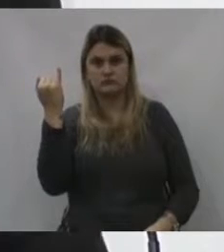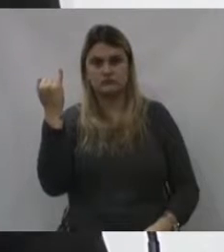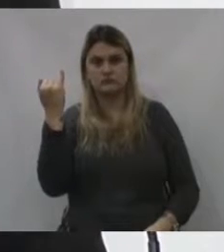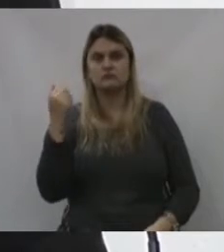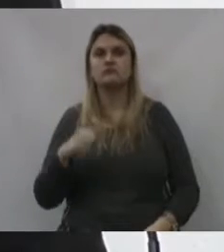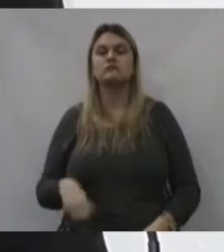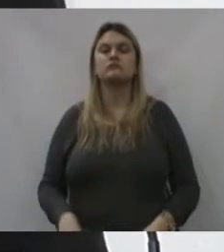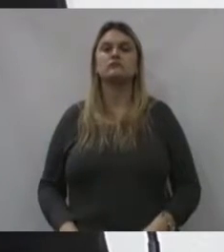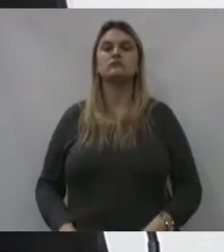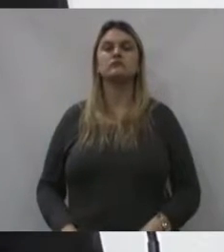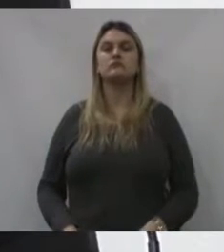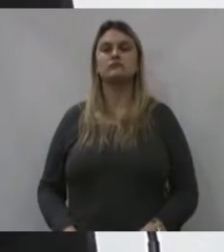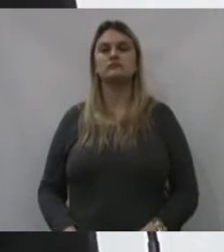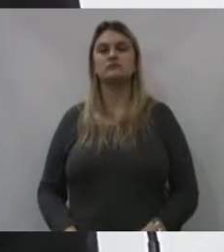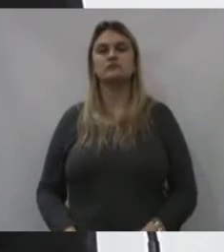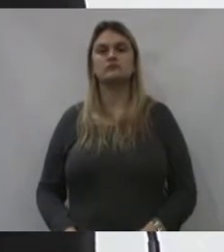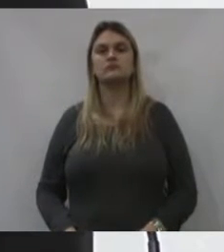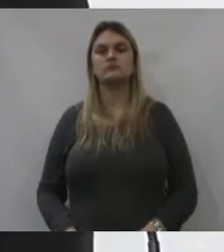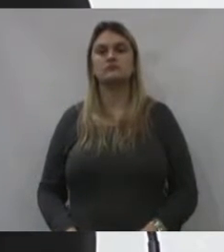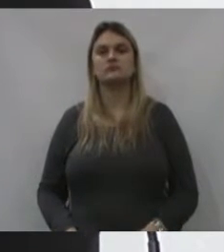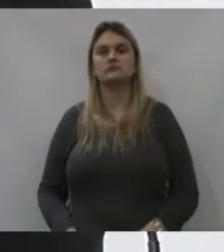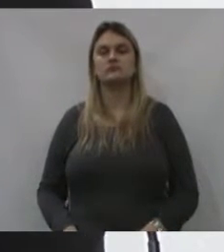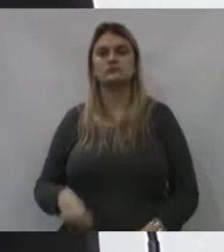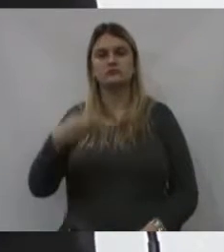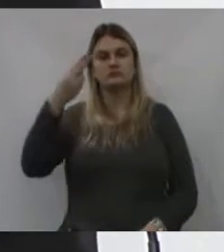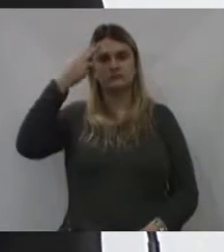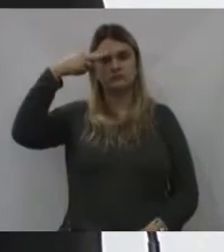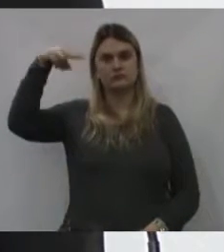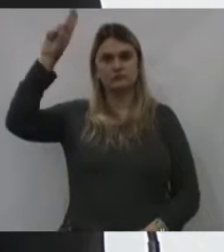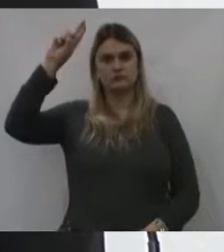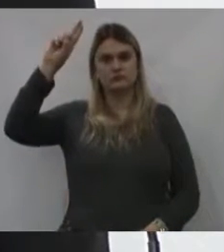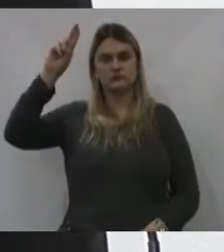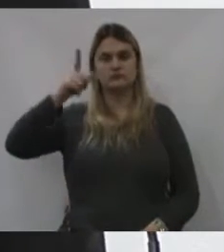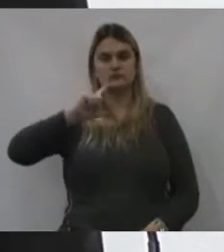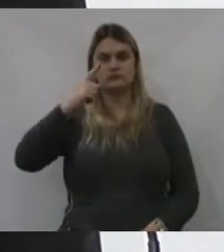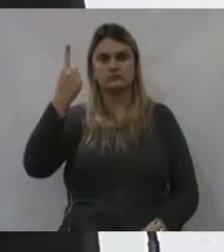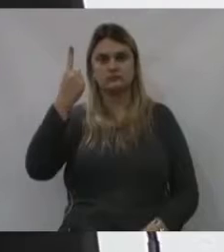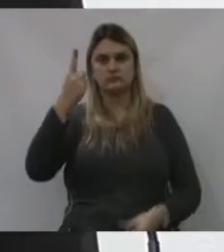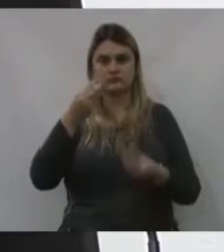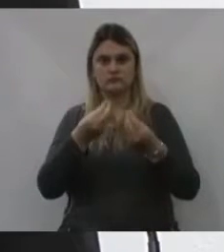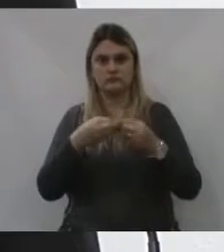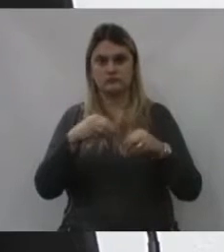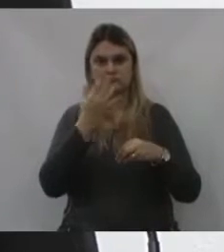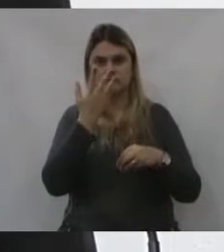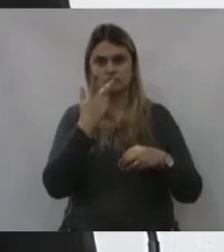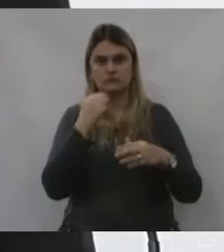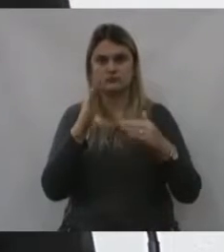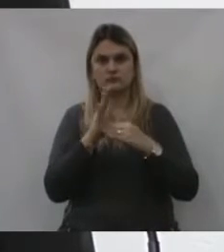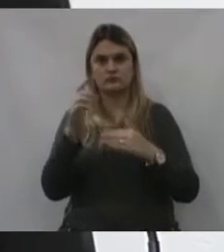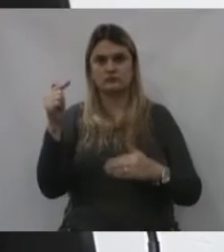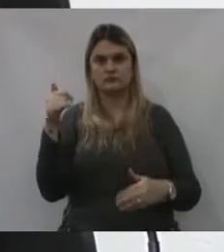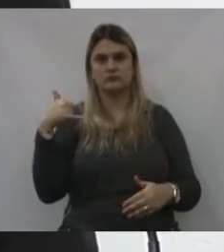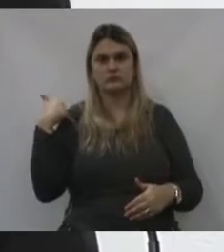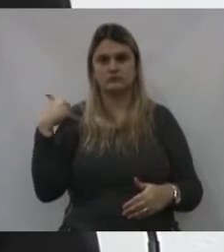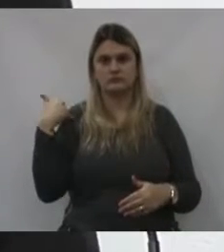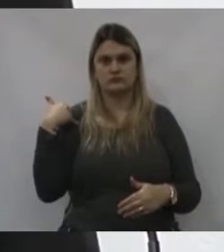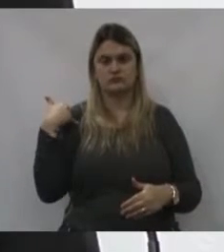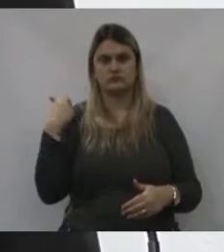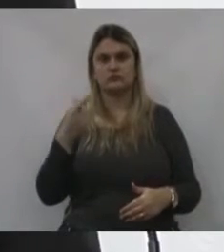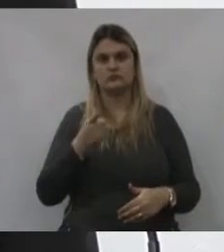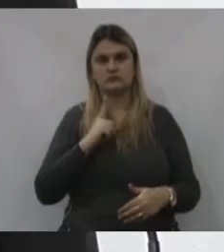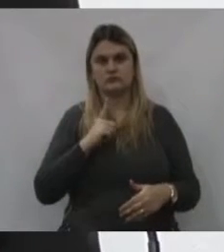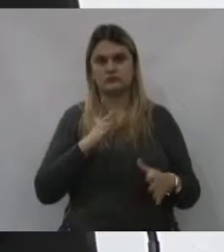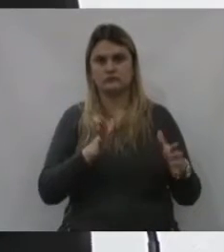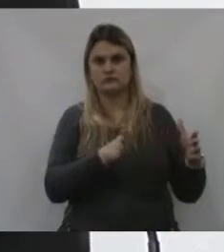mas Cuba fornece um ovo por criança até os 7 anos de